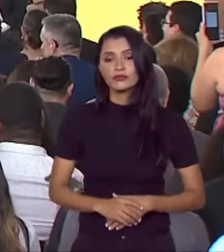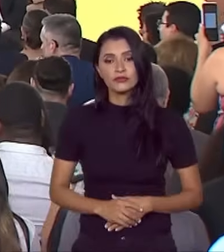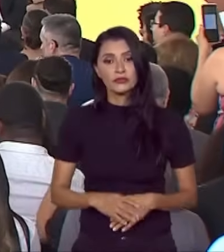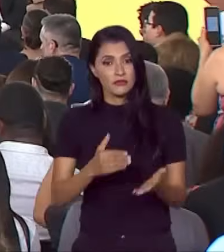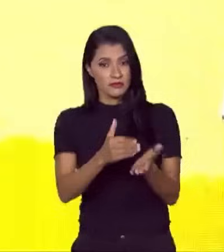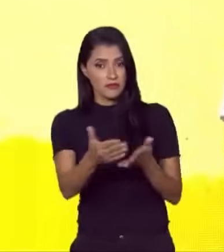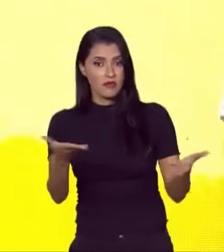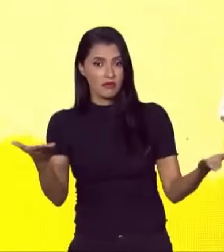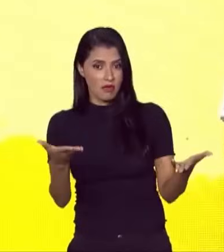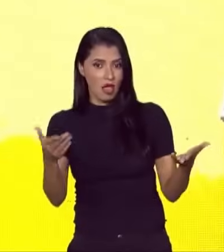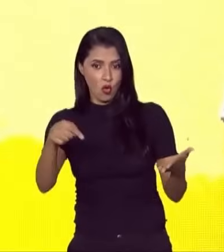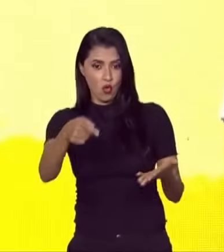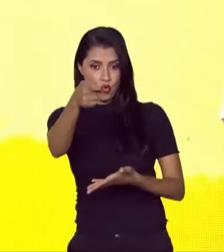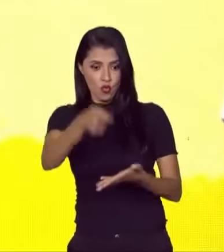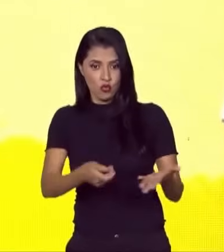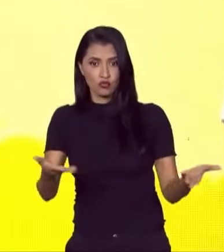começar esse ato,